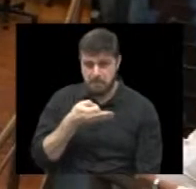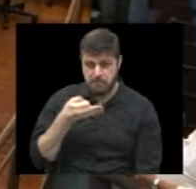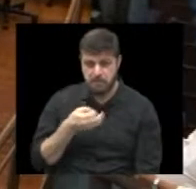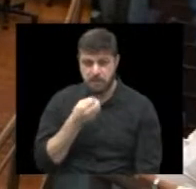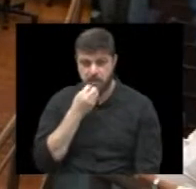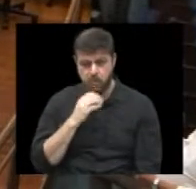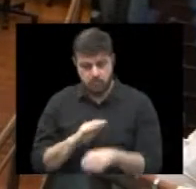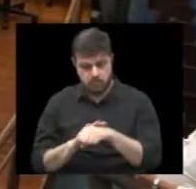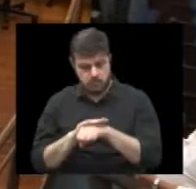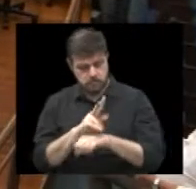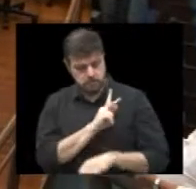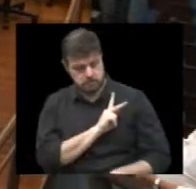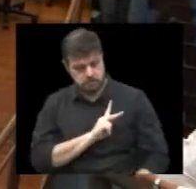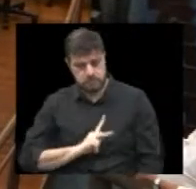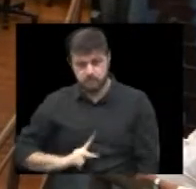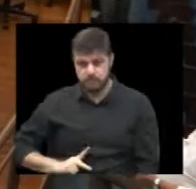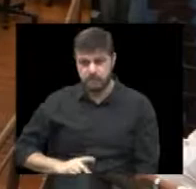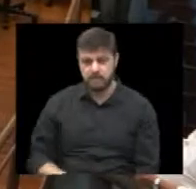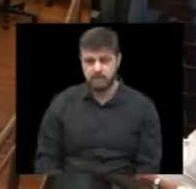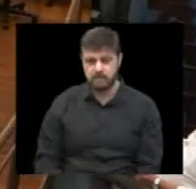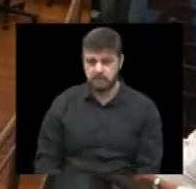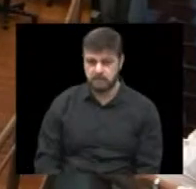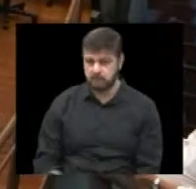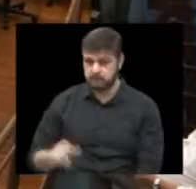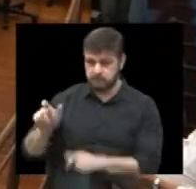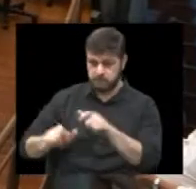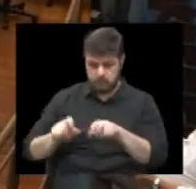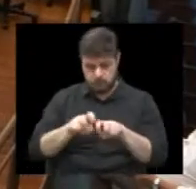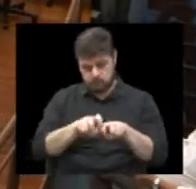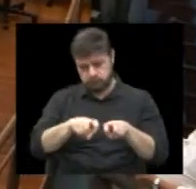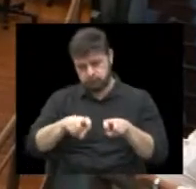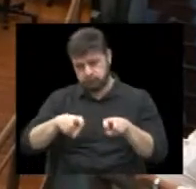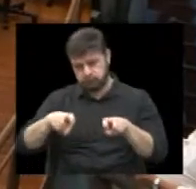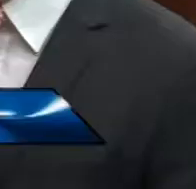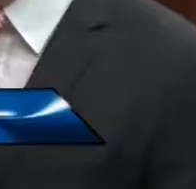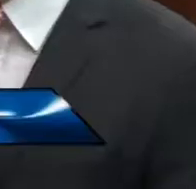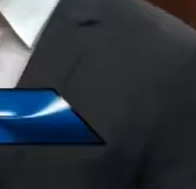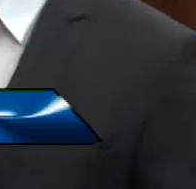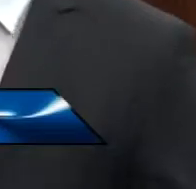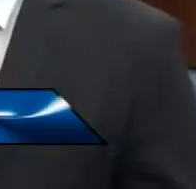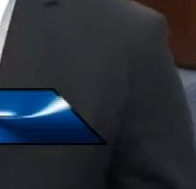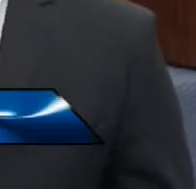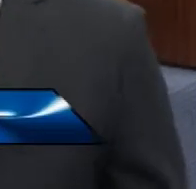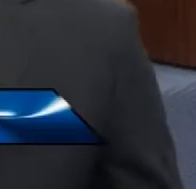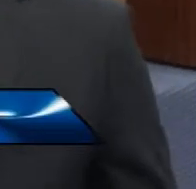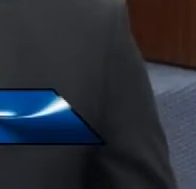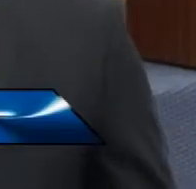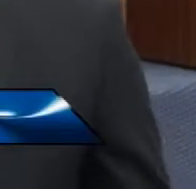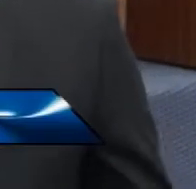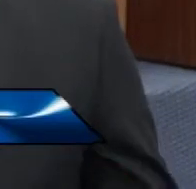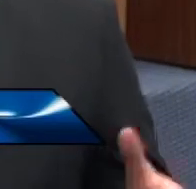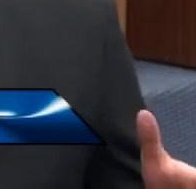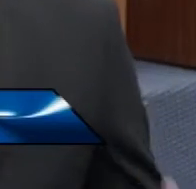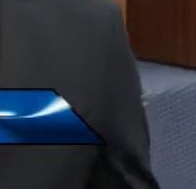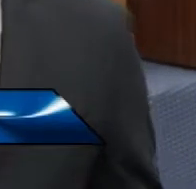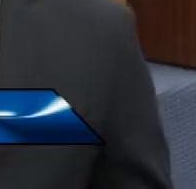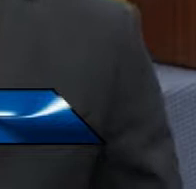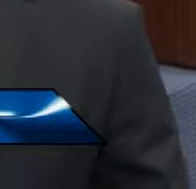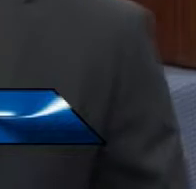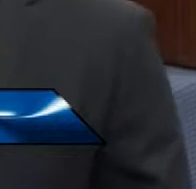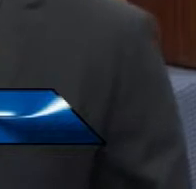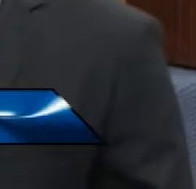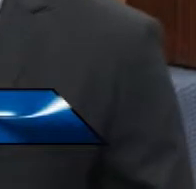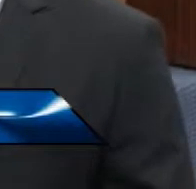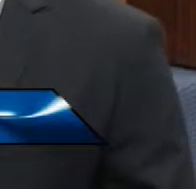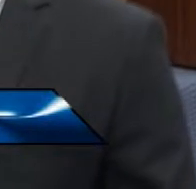Os vereadores de Campinas aprovaram em segunda análise, na noite desta quarta-feira, o projeto de lei que cria o Refis